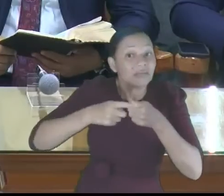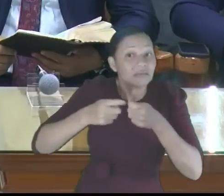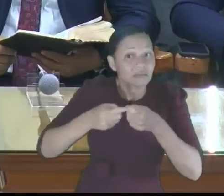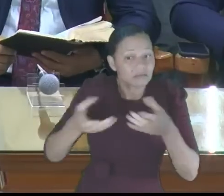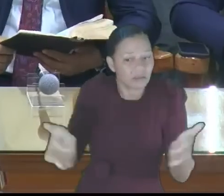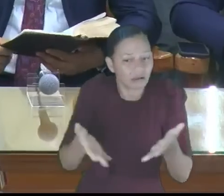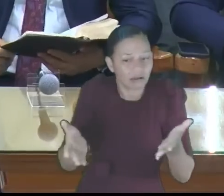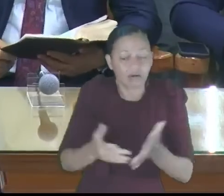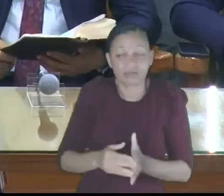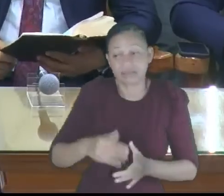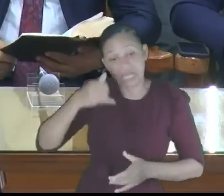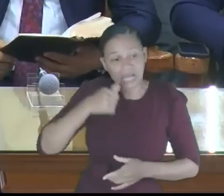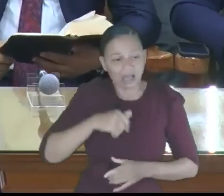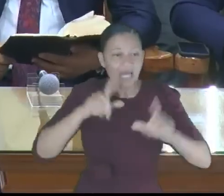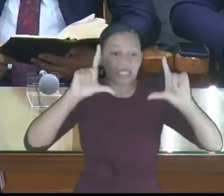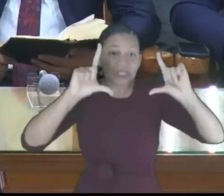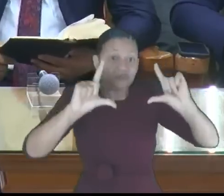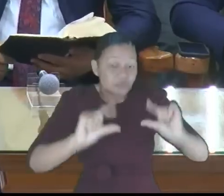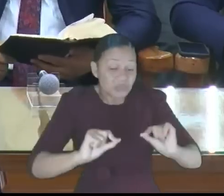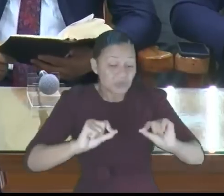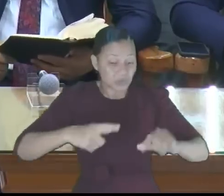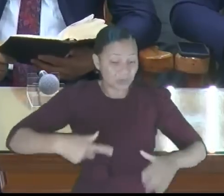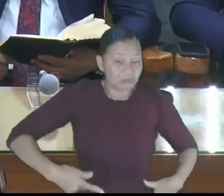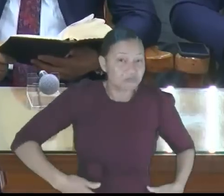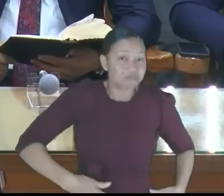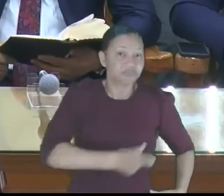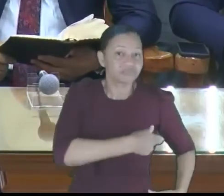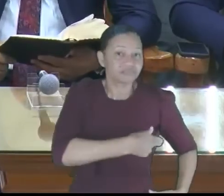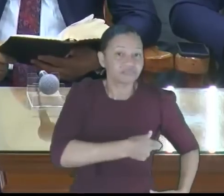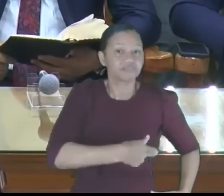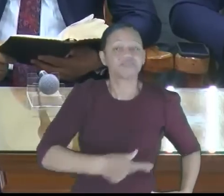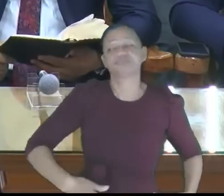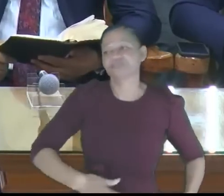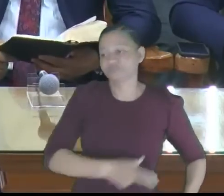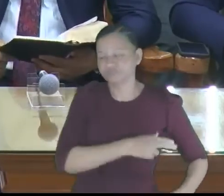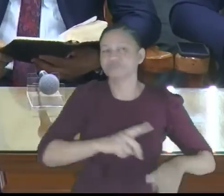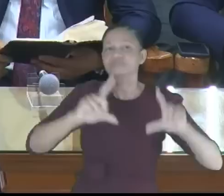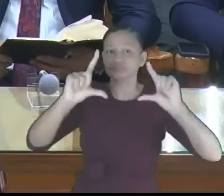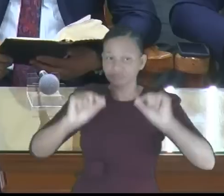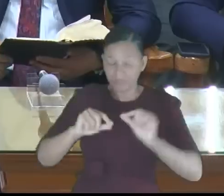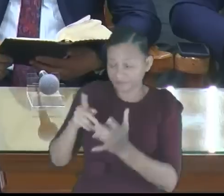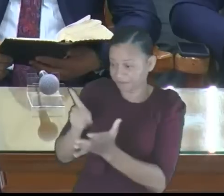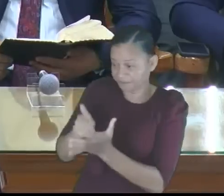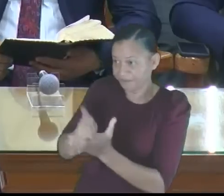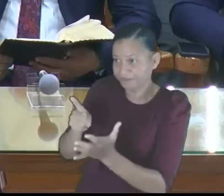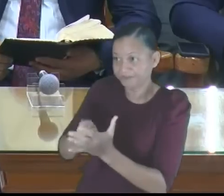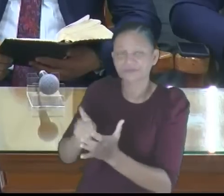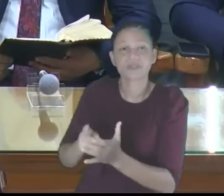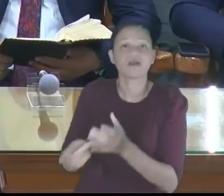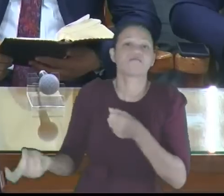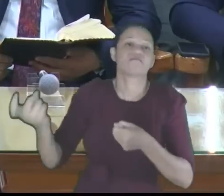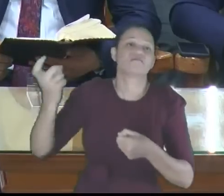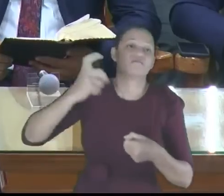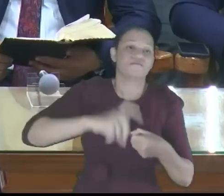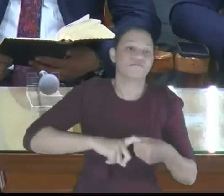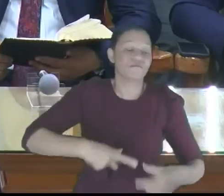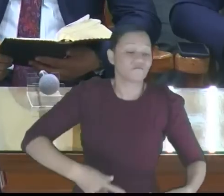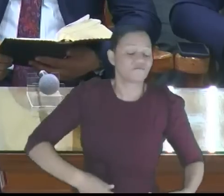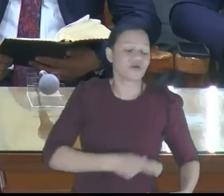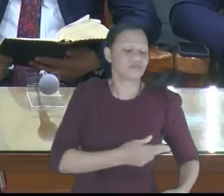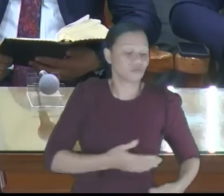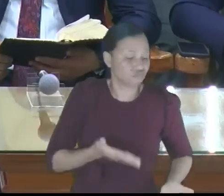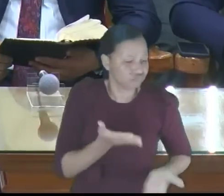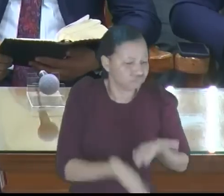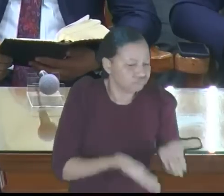evitar cesariana. Está tentando evitar, não sei. Não é assim, doutor? Está tentando evitar, é verdade? Querem agora que as mulheres deem à luz o quê?